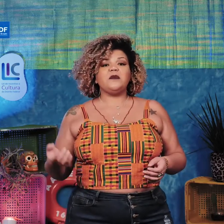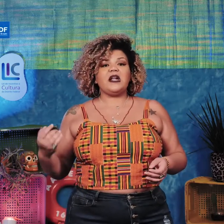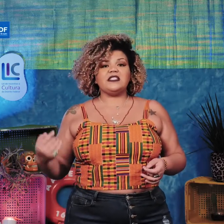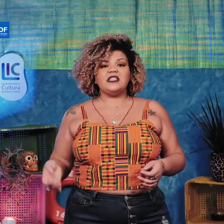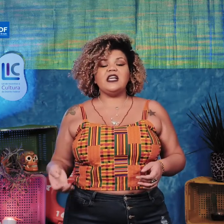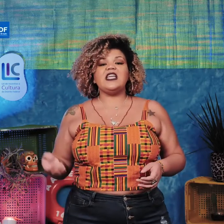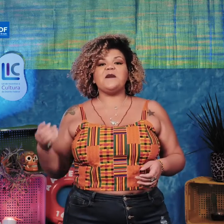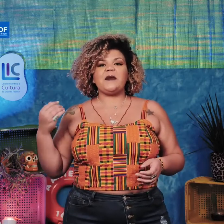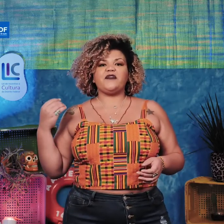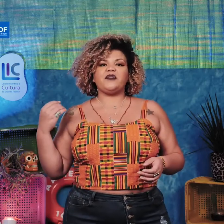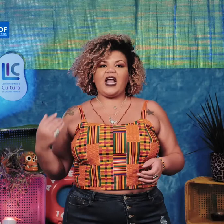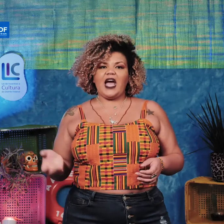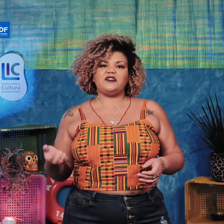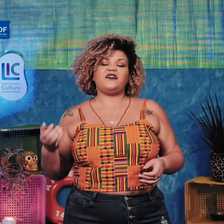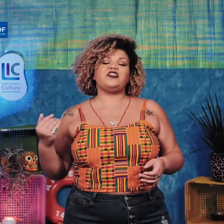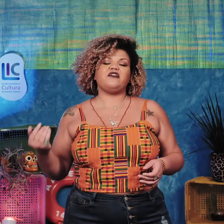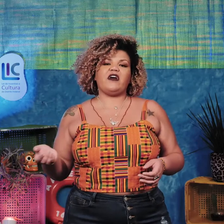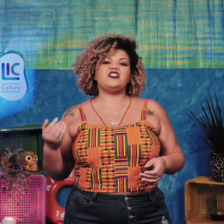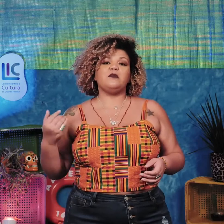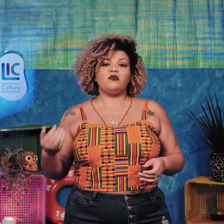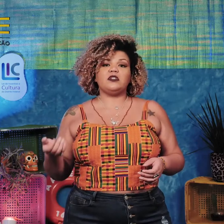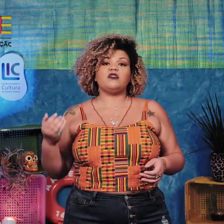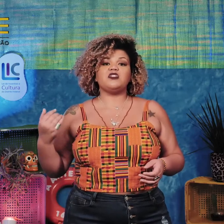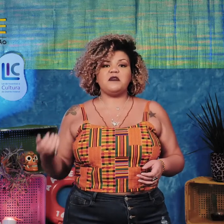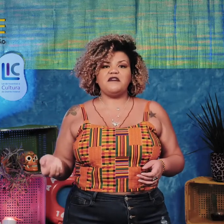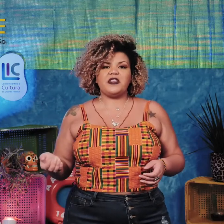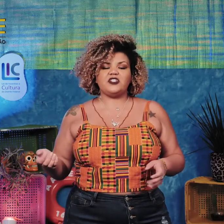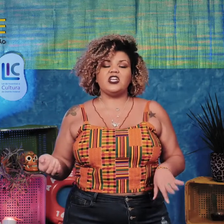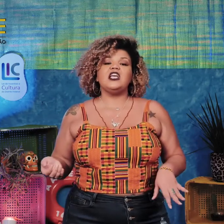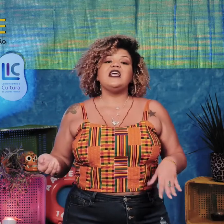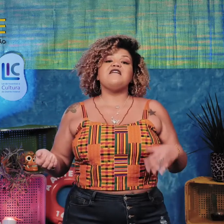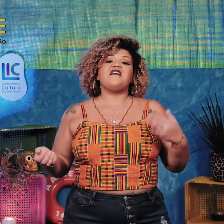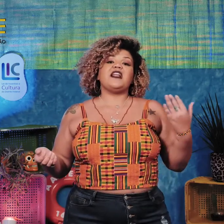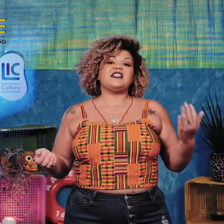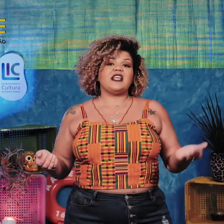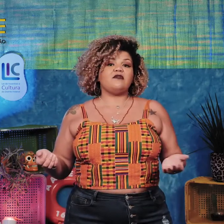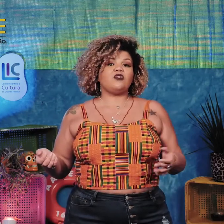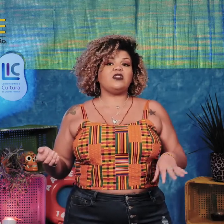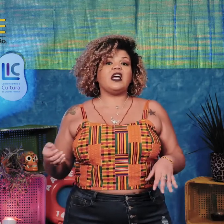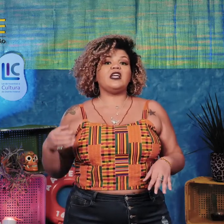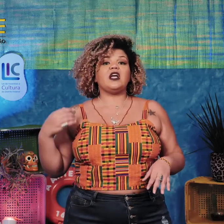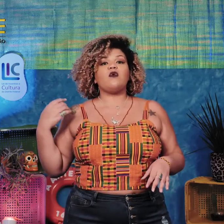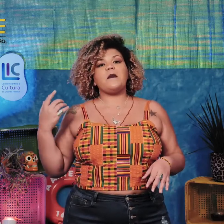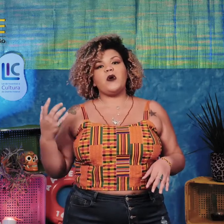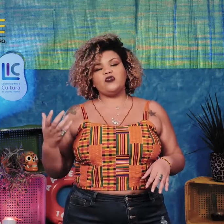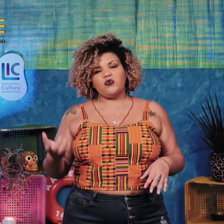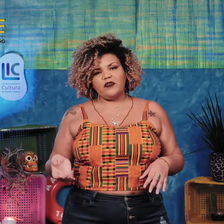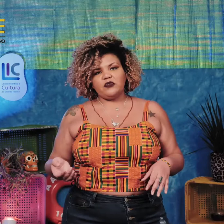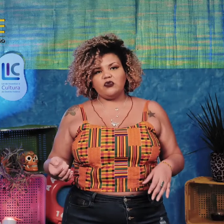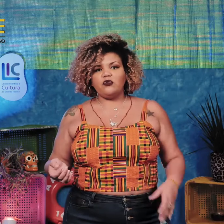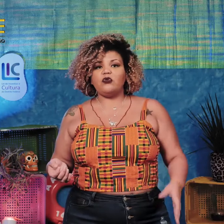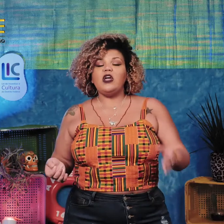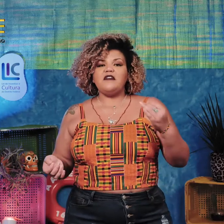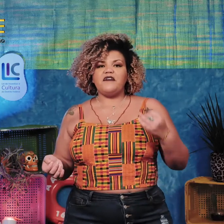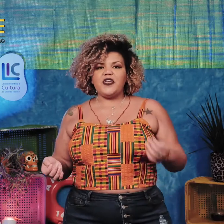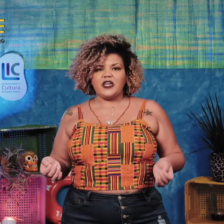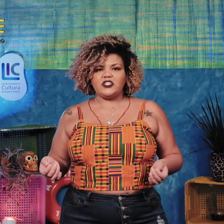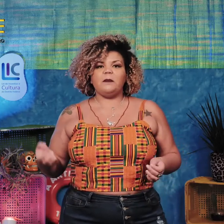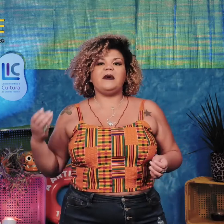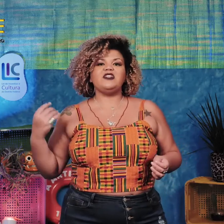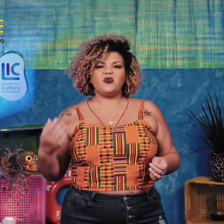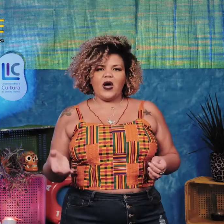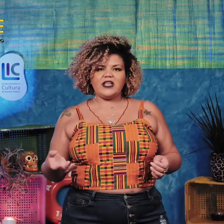governo de Brasília e prêmio Funarte festivais de música 2020 favelas são os conta ainda com apoio do Oi Futuro